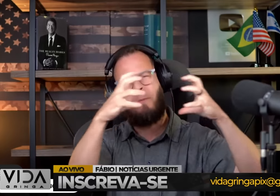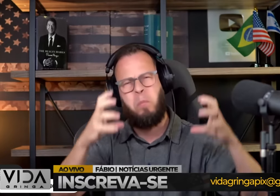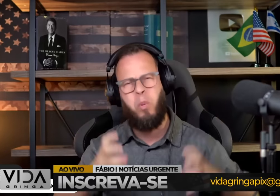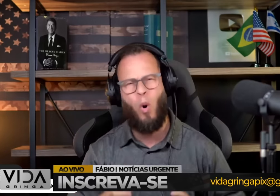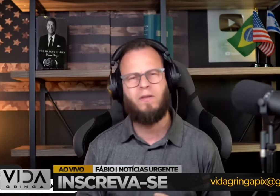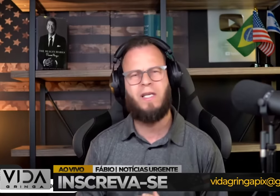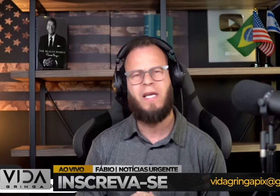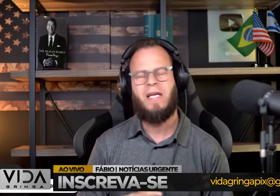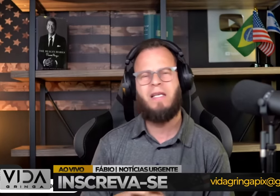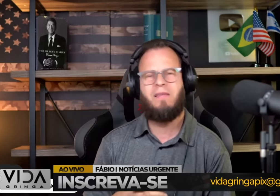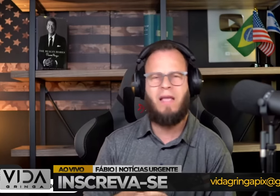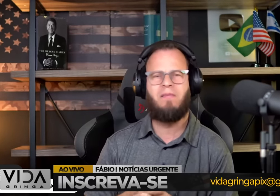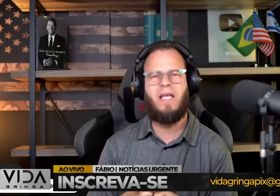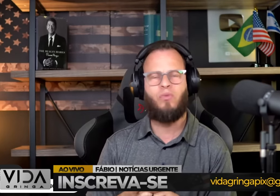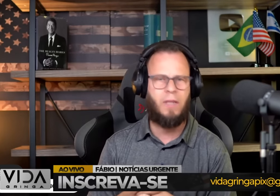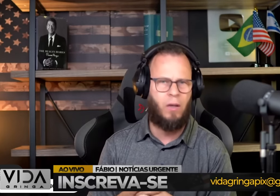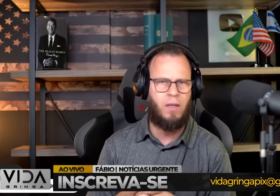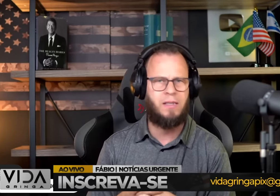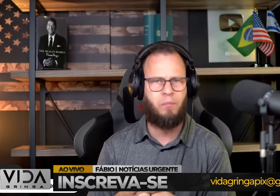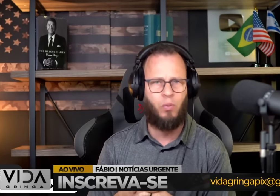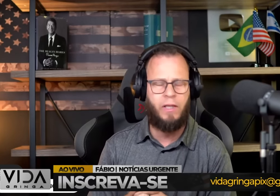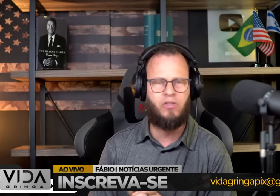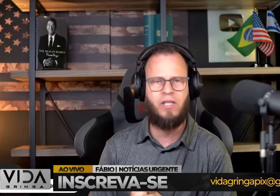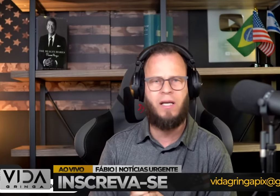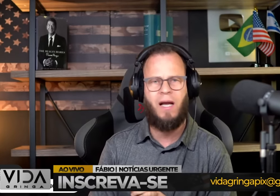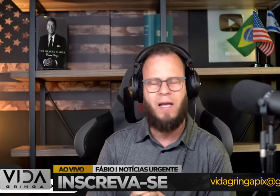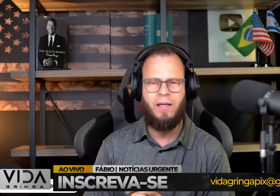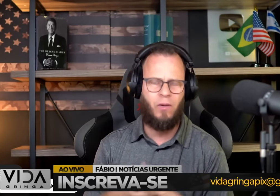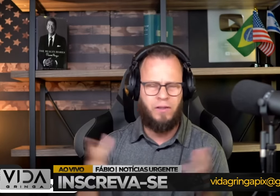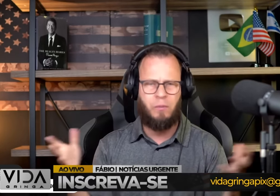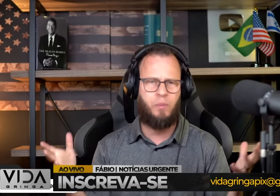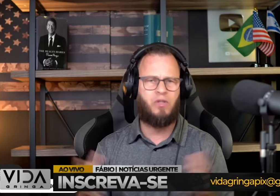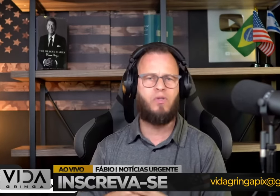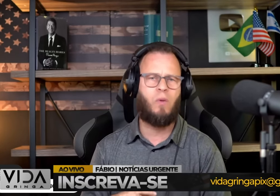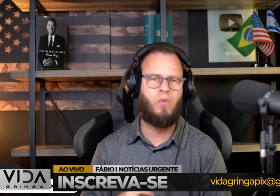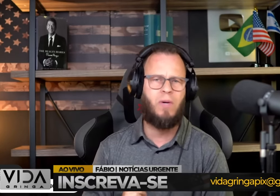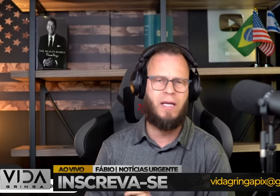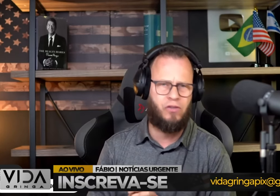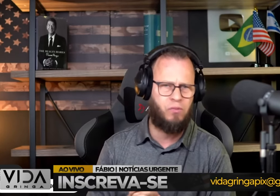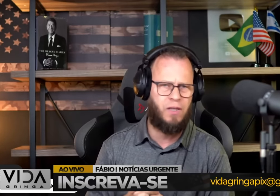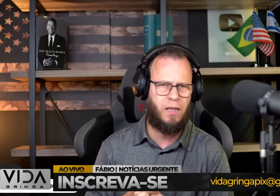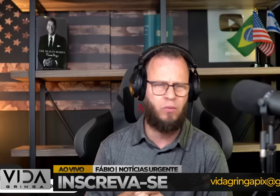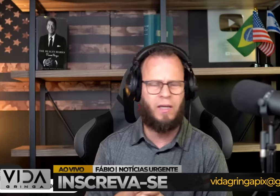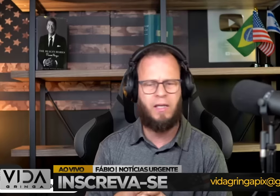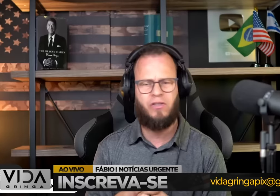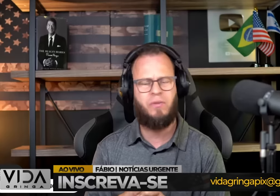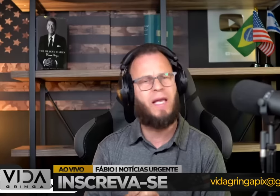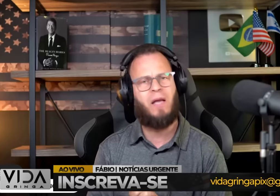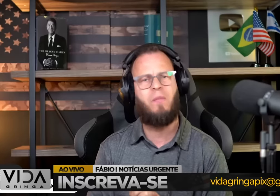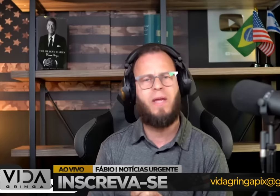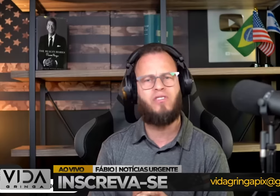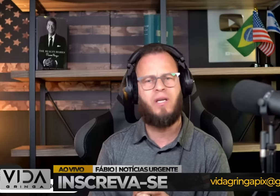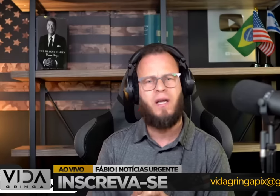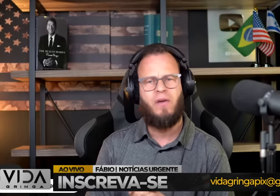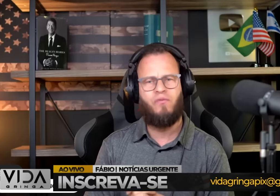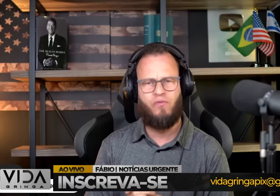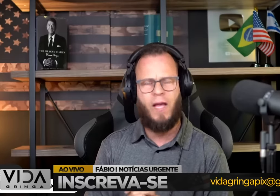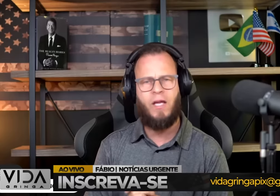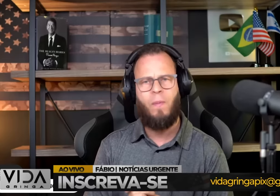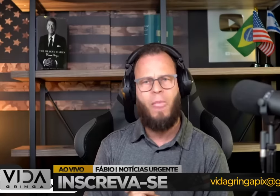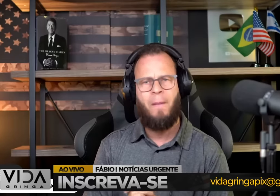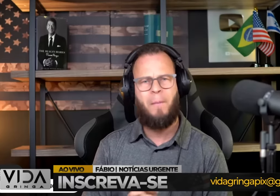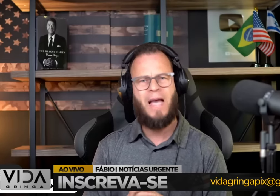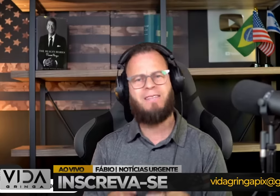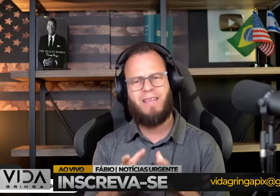sistema podre que tem dentro da nossa política. E nós temos pessoas como o Cleitinho, o senador Cleitinho, que realmente